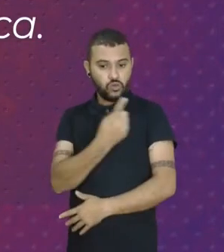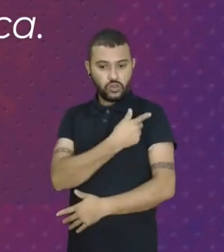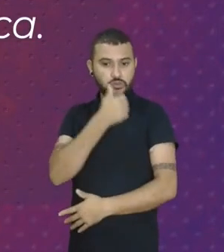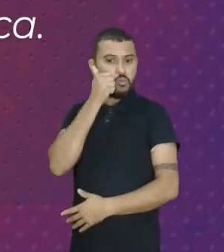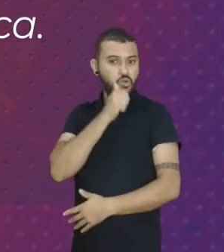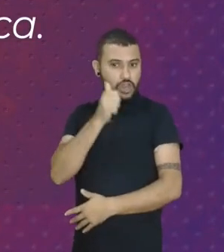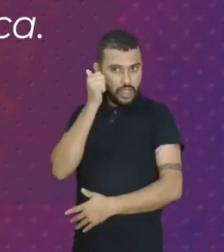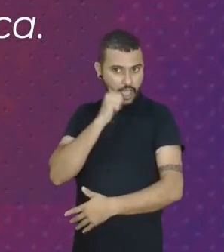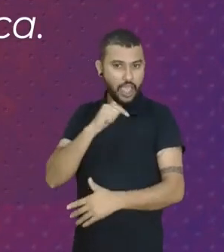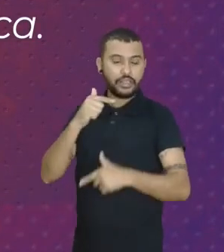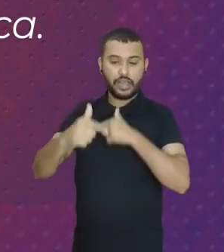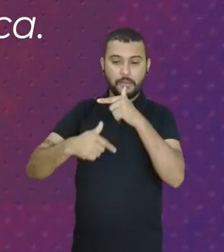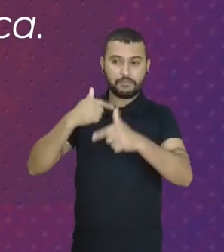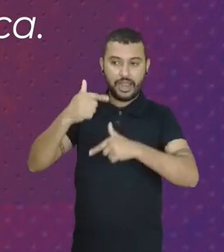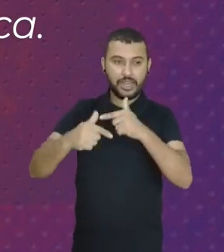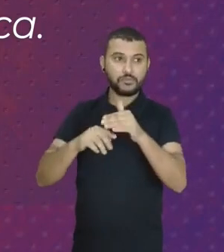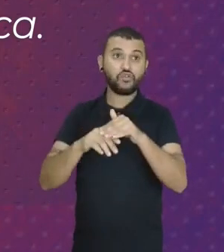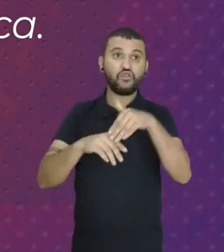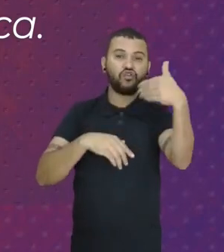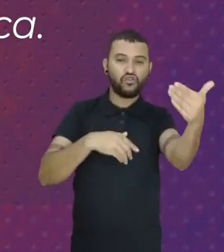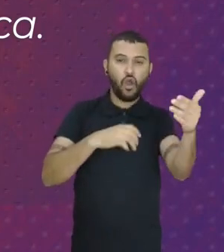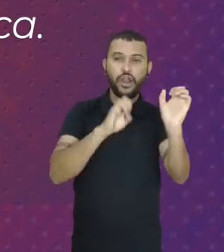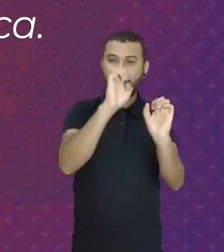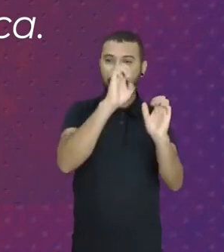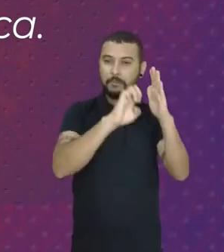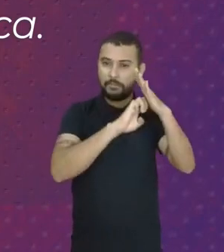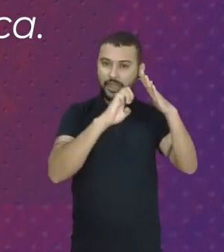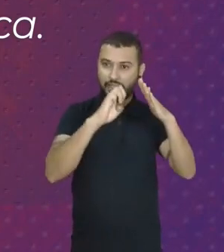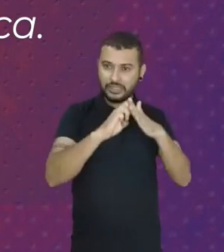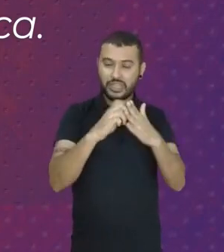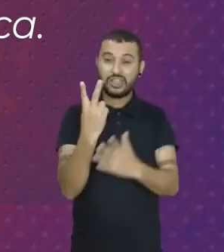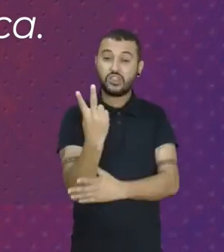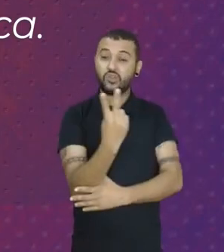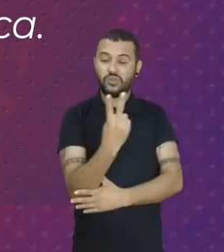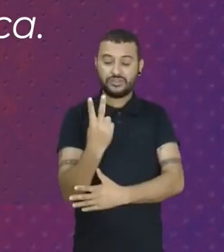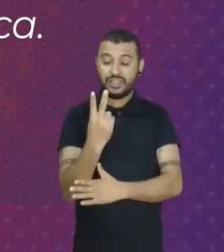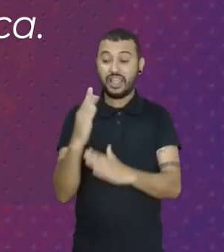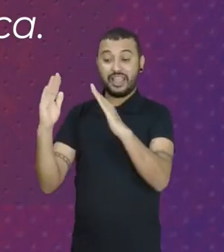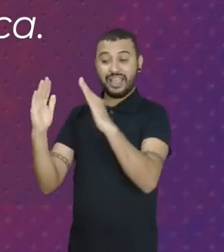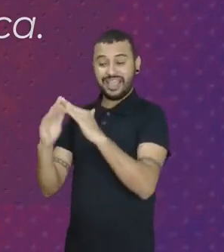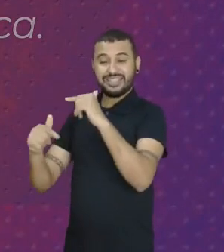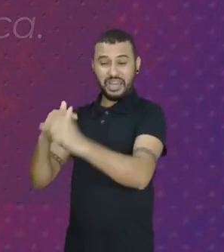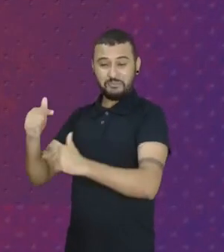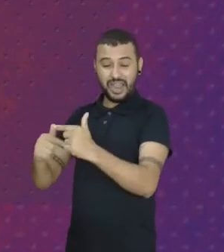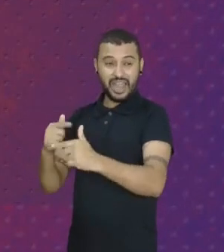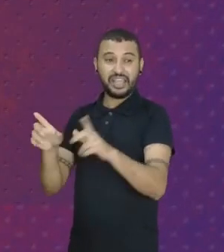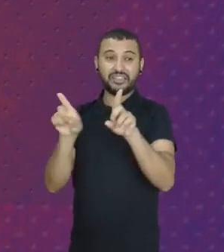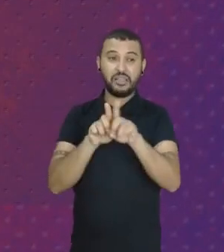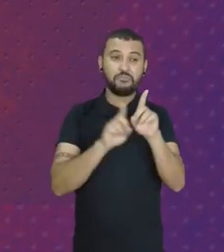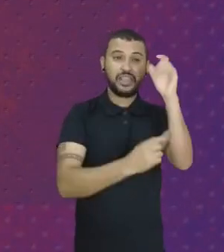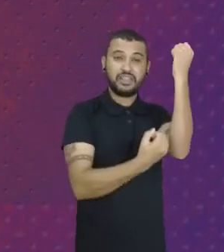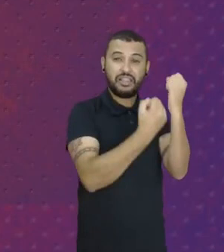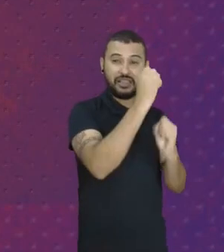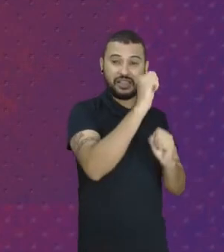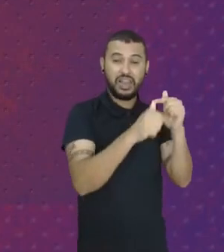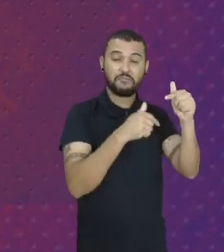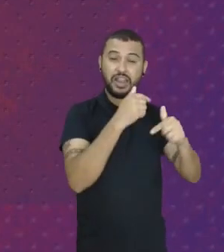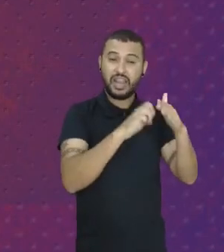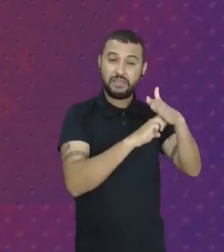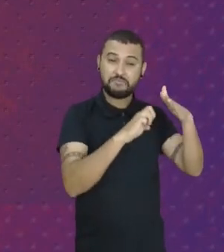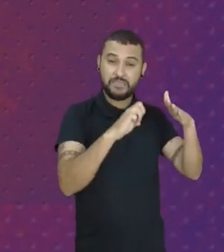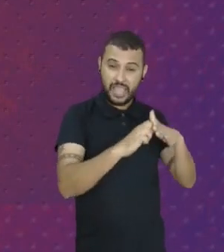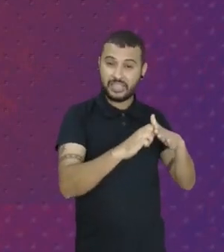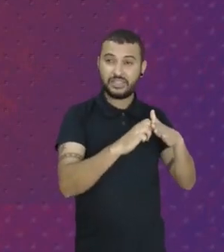porque quando trabalhamos também fora, acumulamos os 2 serviços, em casa e na fábrica, e sempre nos